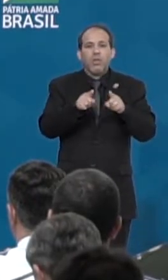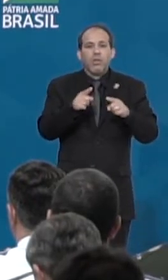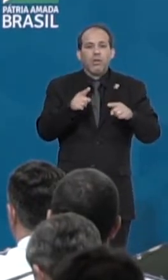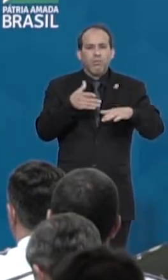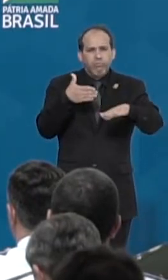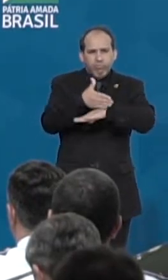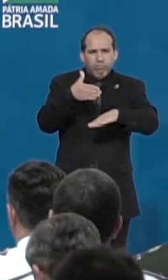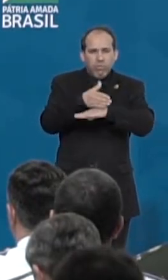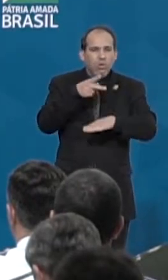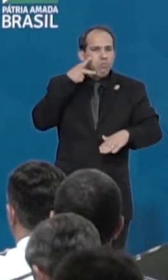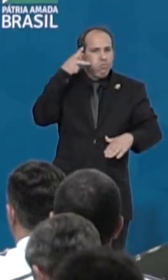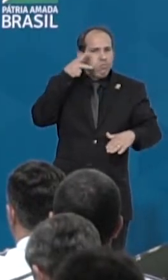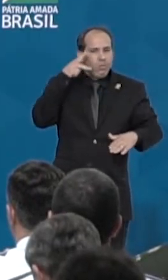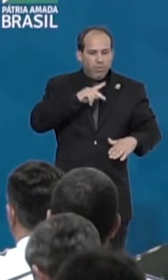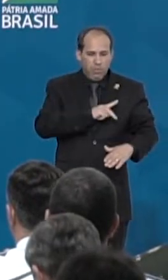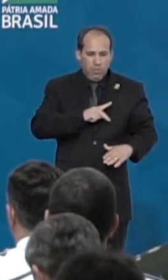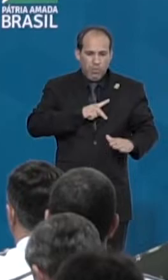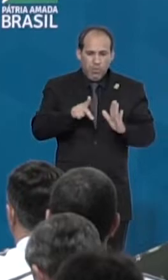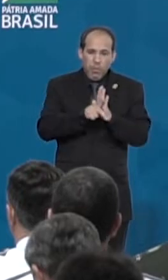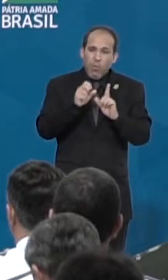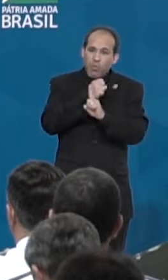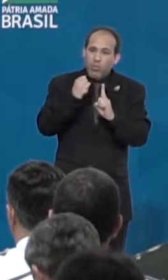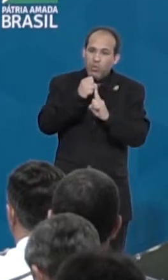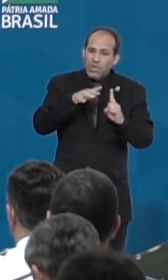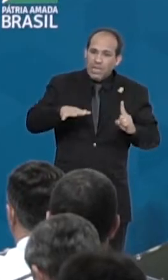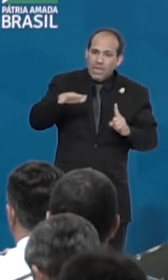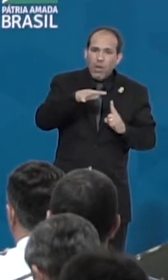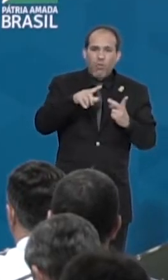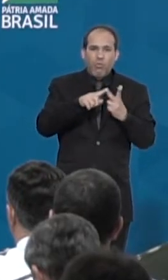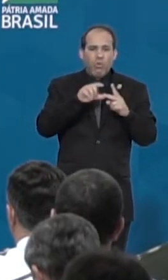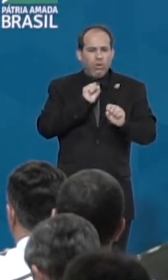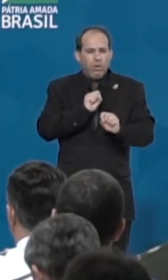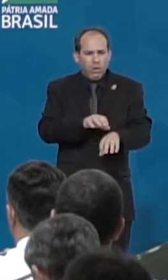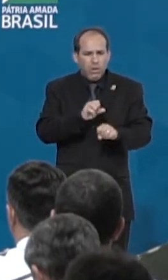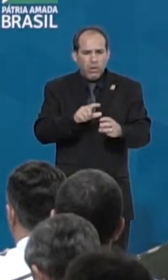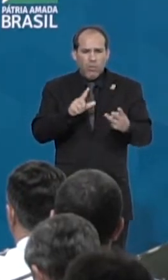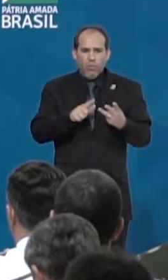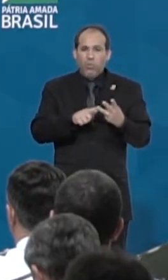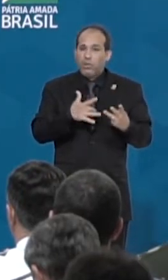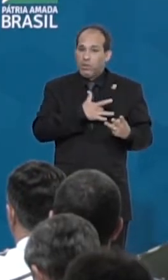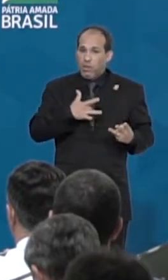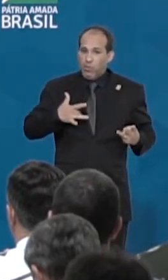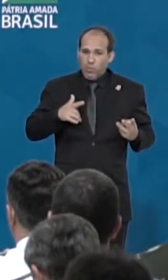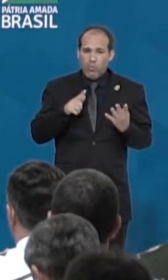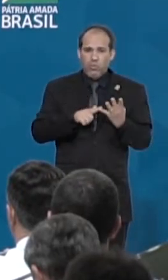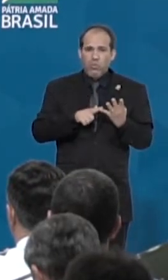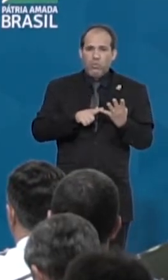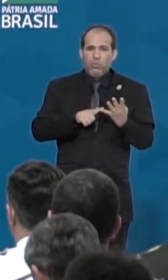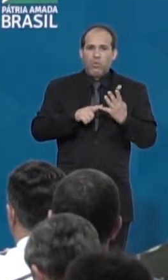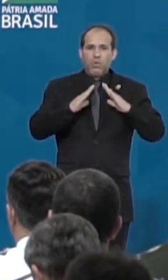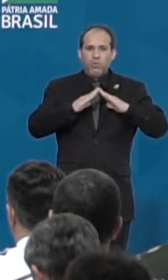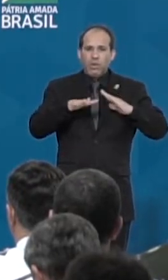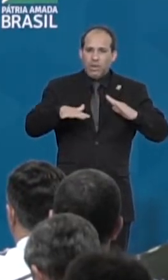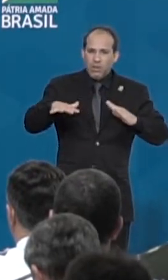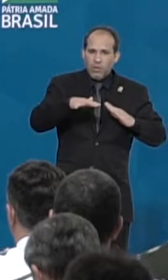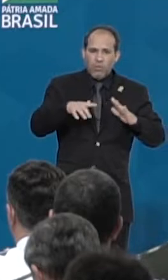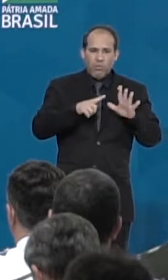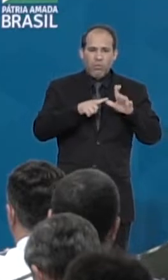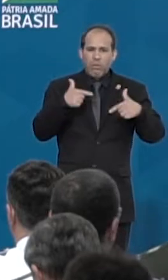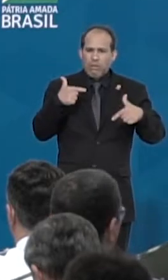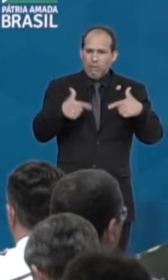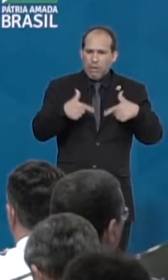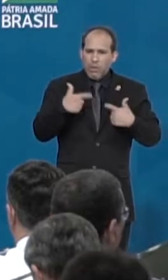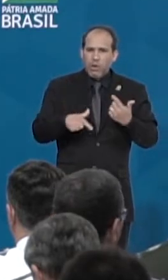políticas públicas sociais de educação, saúde, habitação,